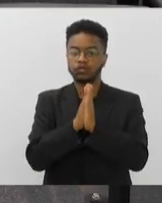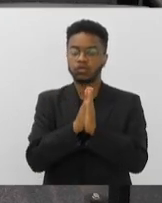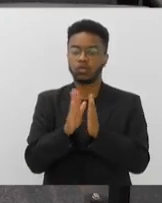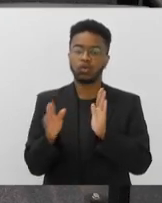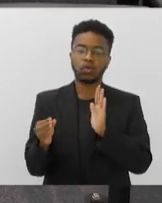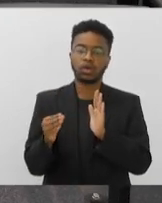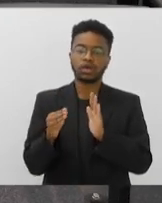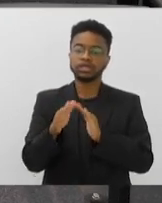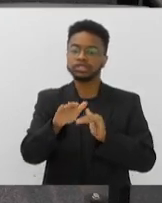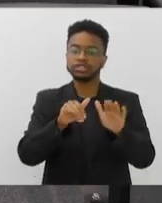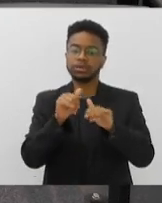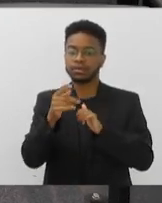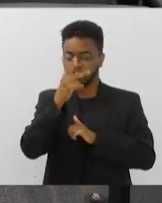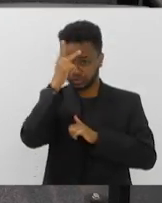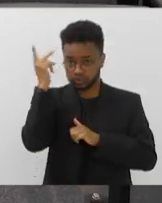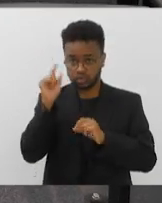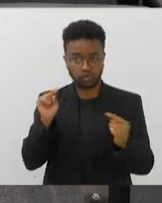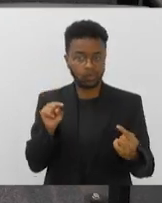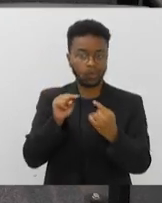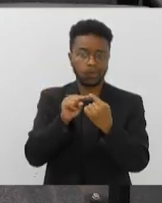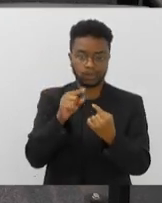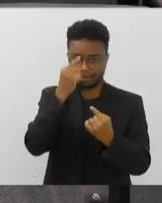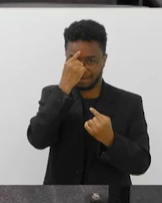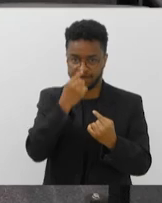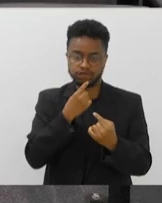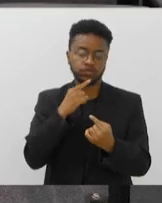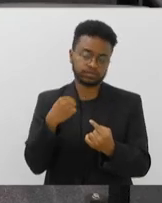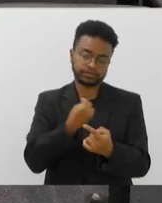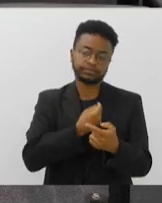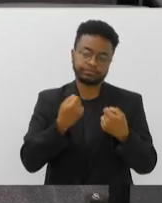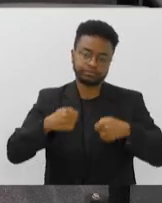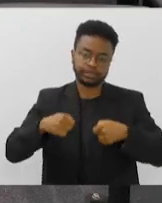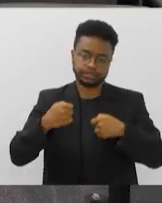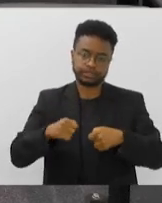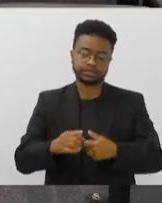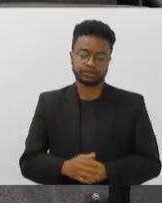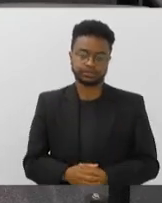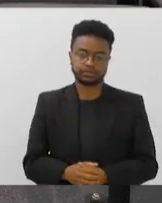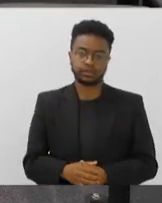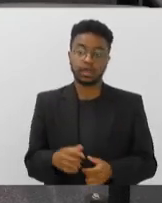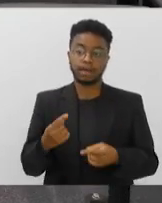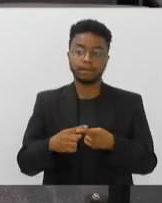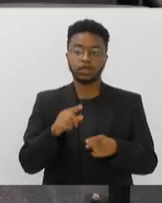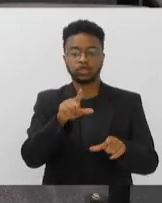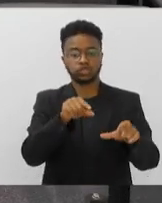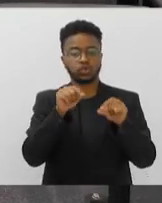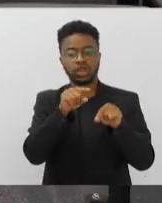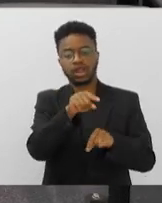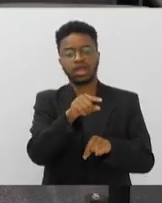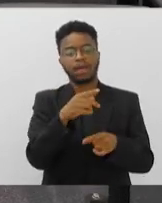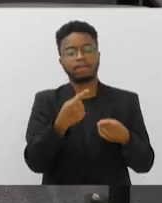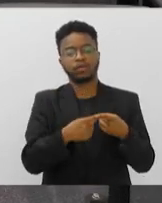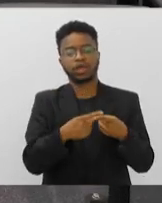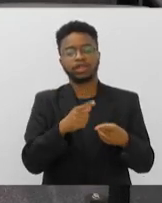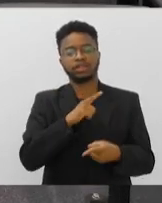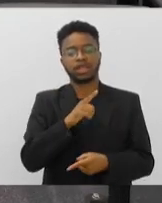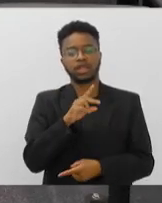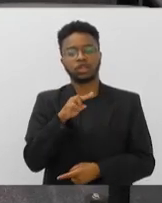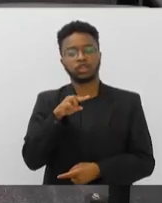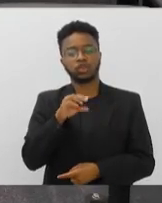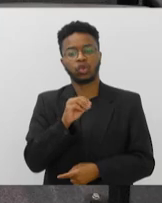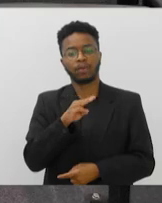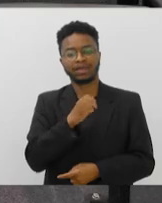que tenham o perfil a gente precisa disso porque nomear a Maria só por ter nomeação pra gente não